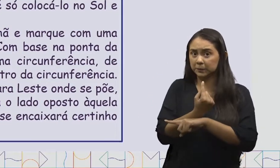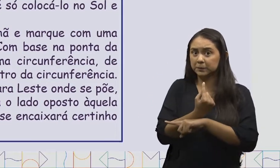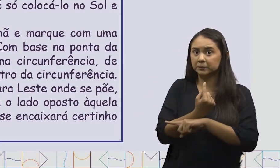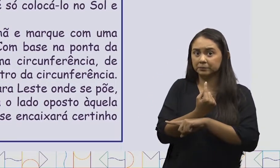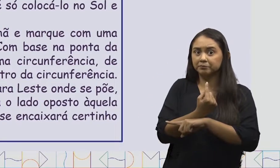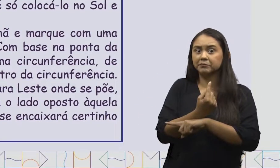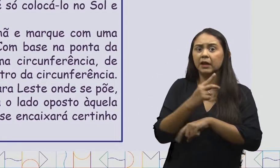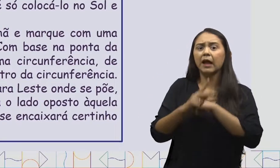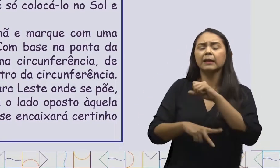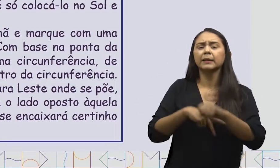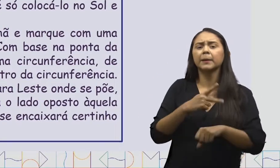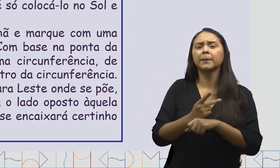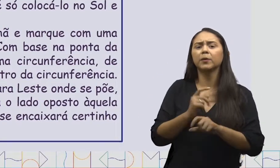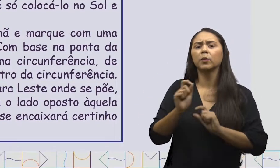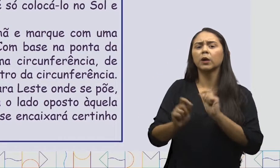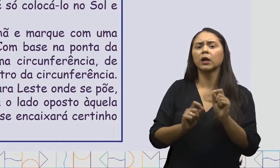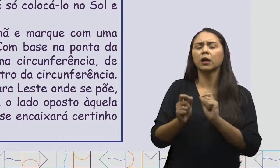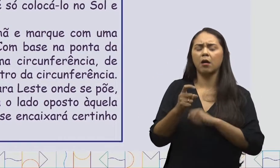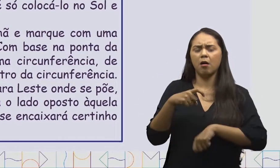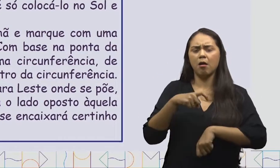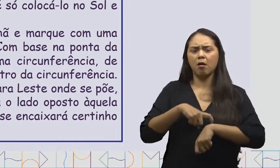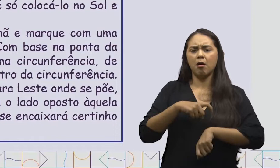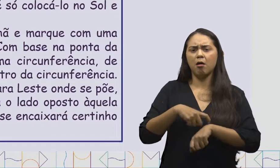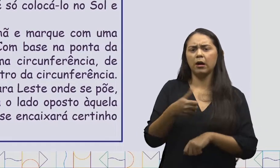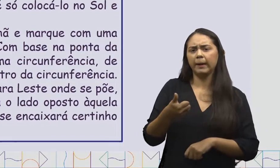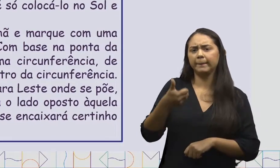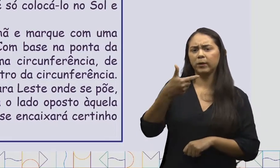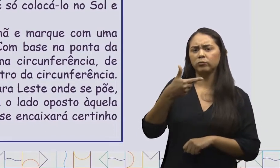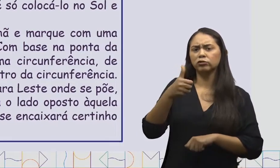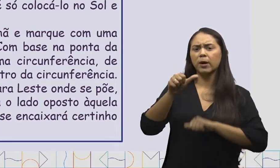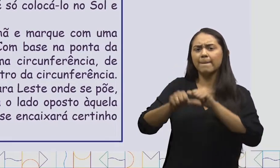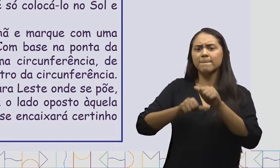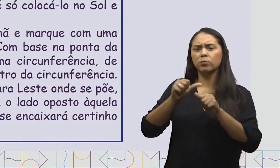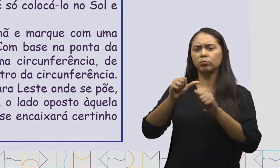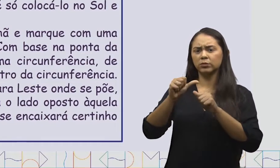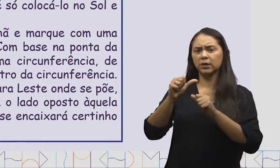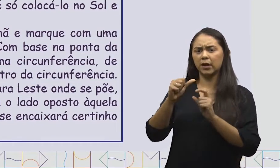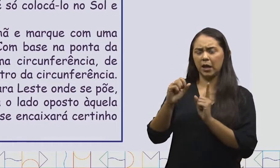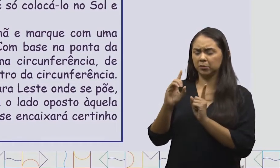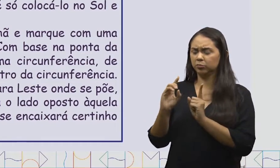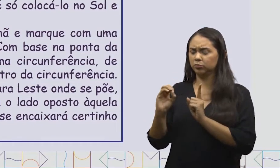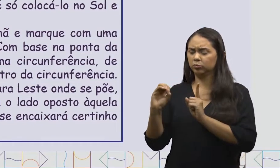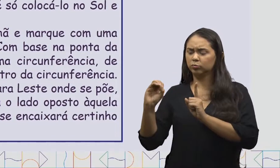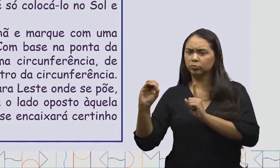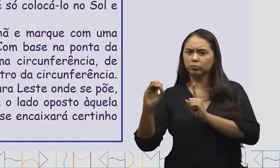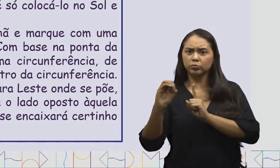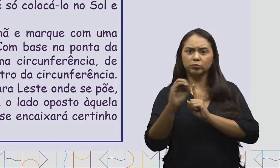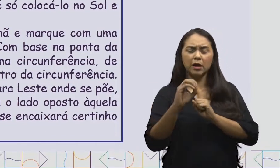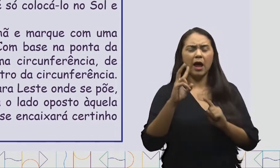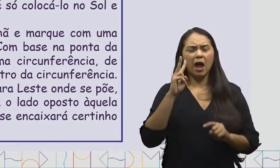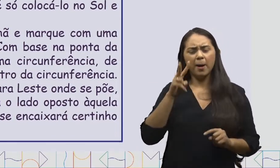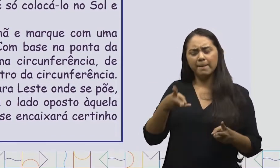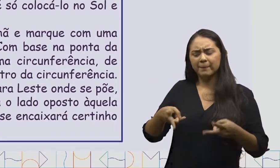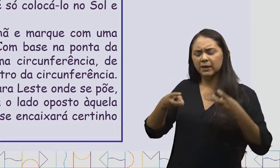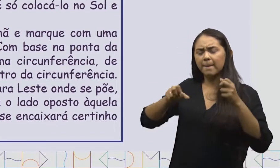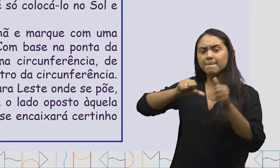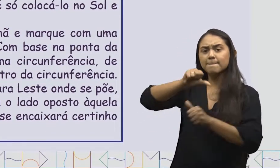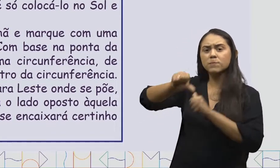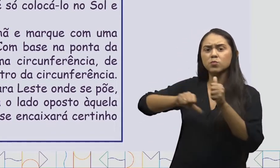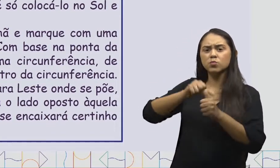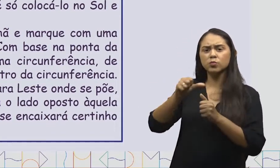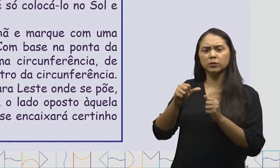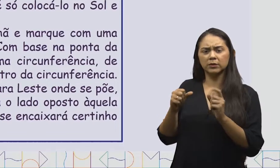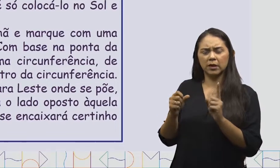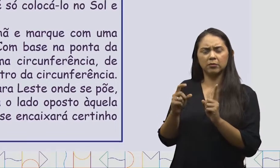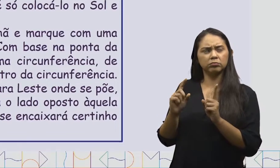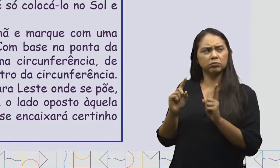partir do meio-dia, quando o Sol começa a ir para leste, onde se põe, perceba que a sombra começará a avançar